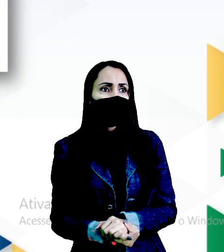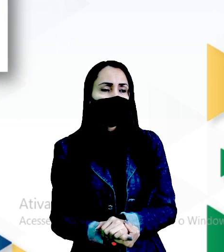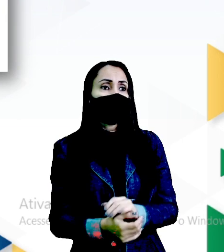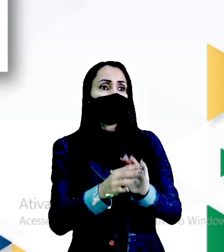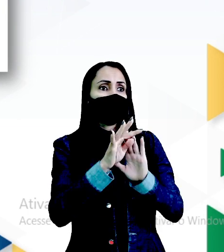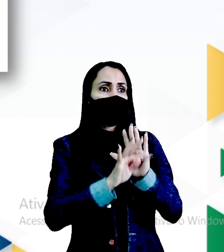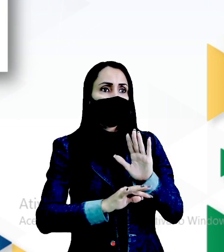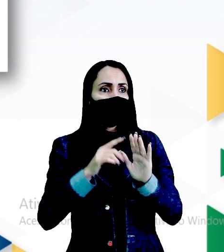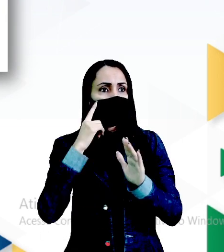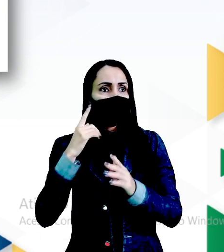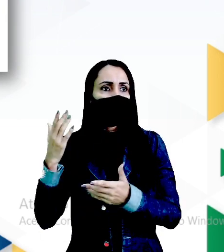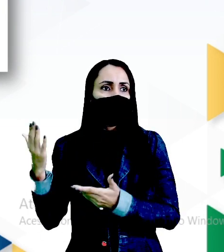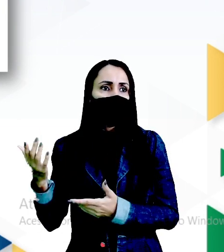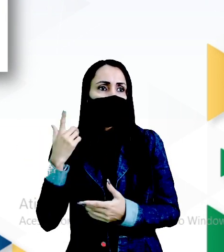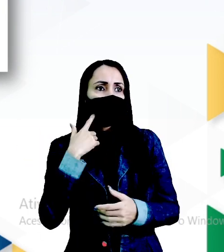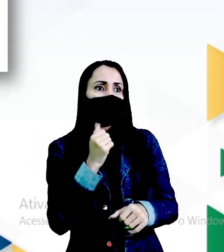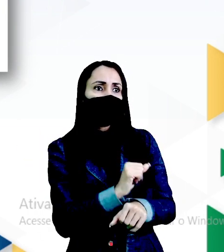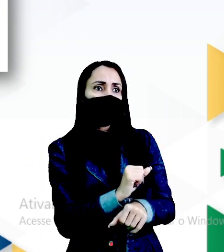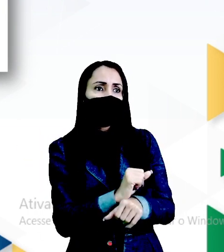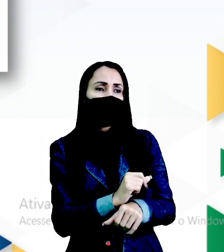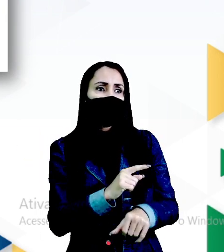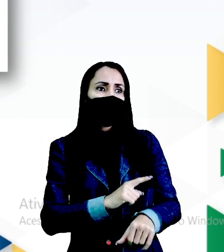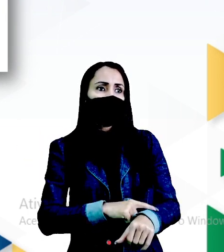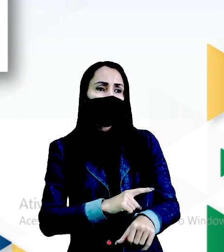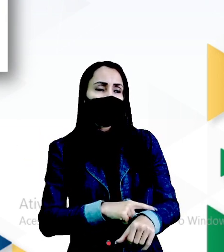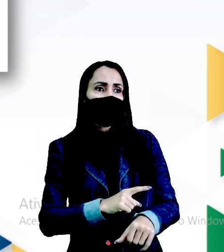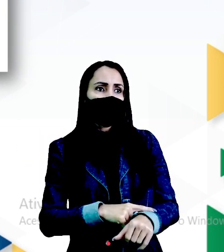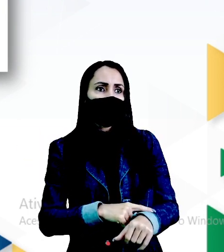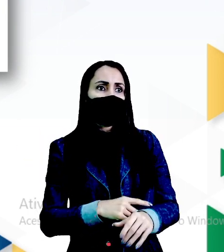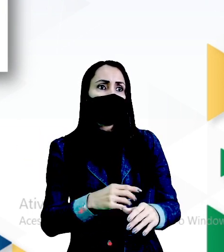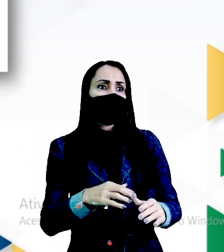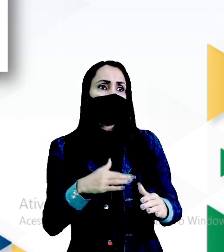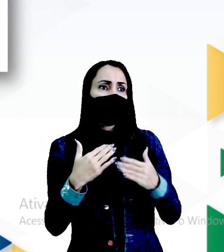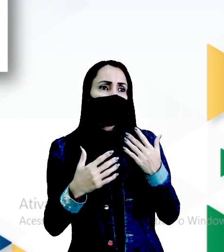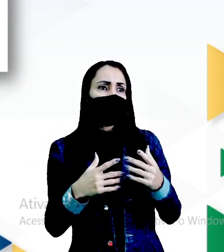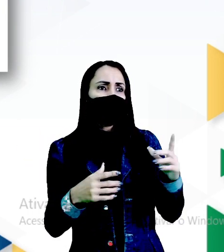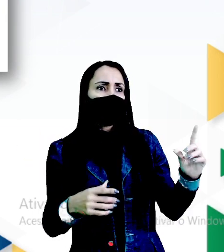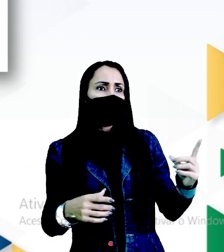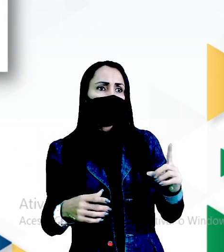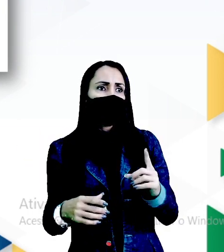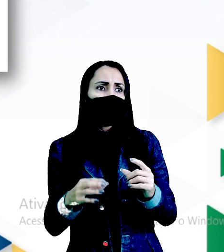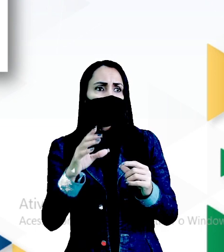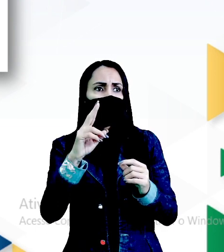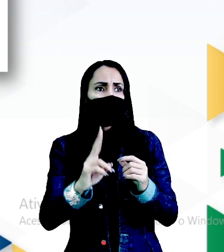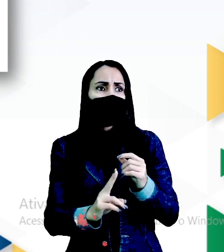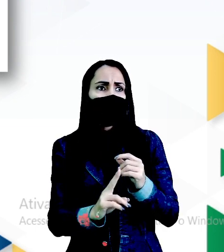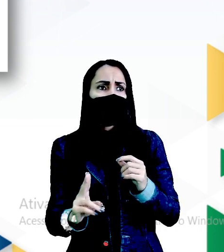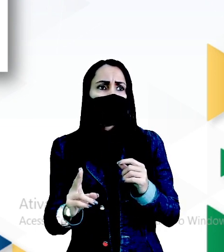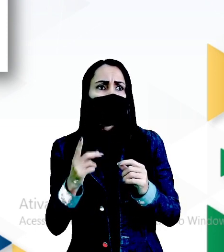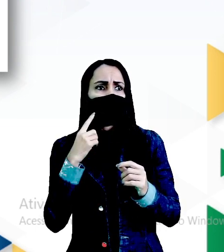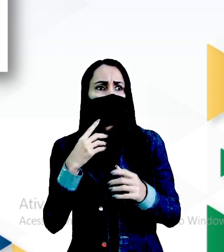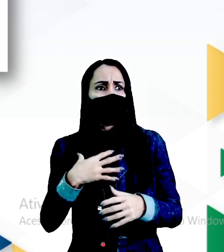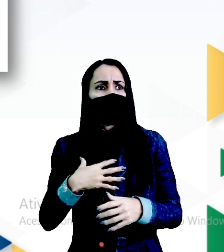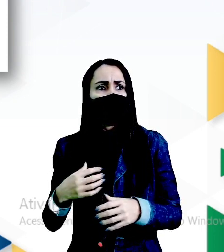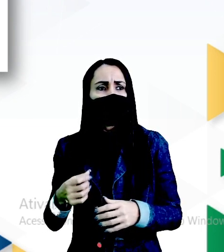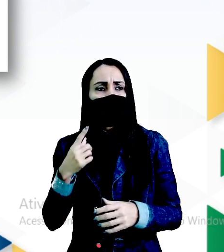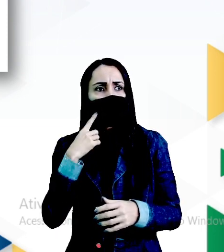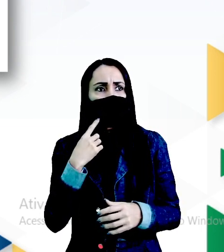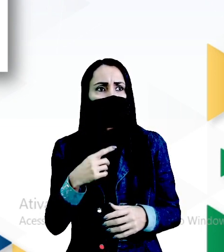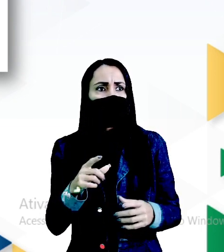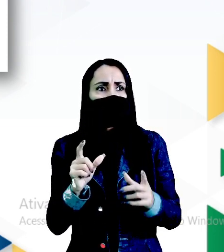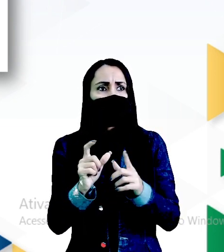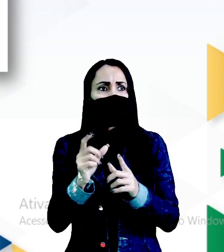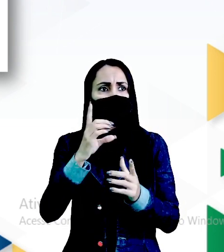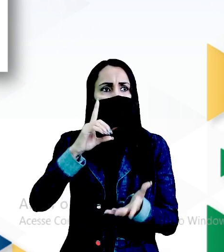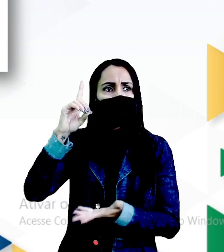condenado esperava a hora da execução. Quando chegou o padre, meu filho, vim trazer a palavra de Deus para